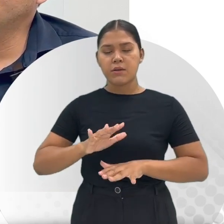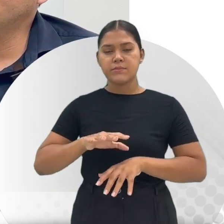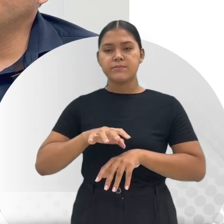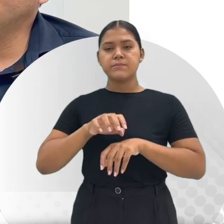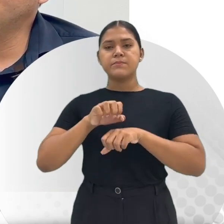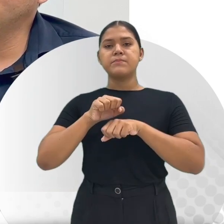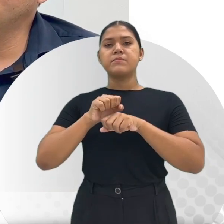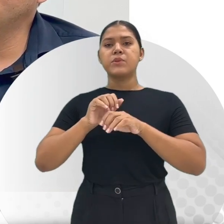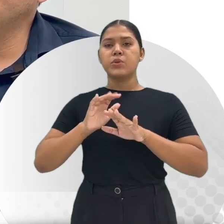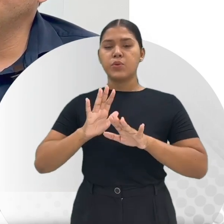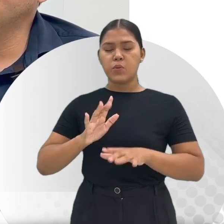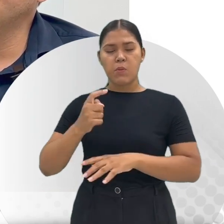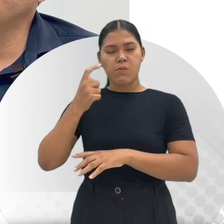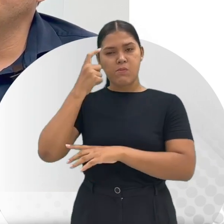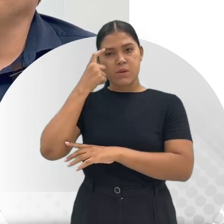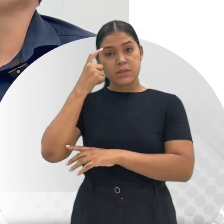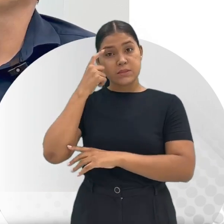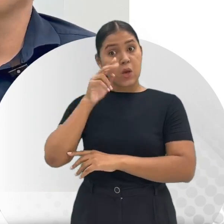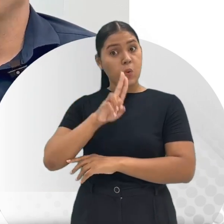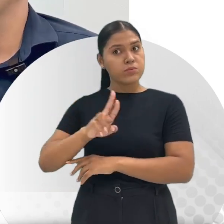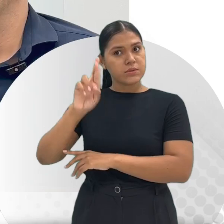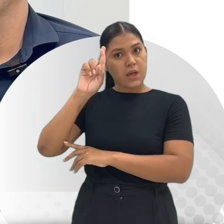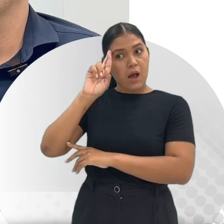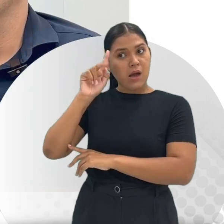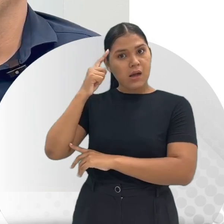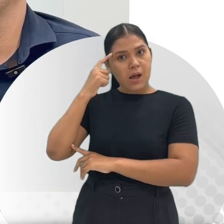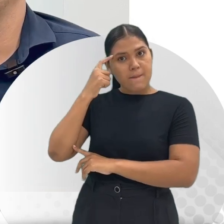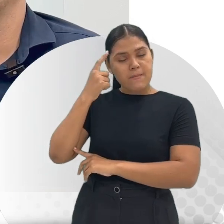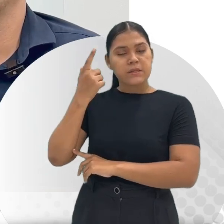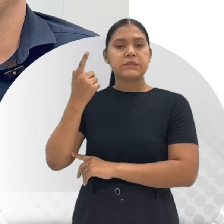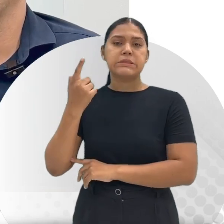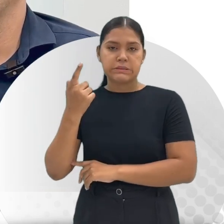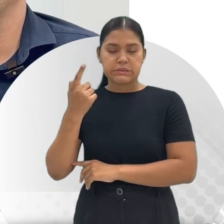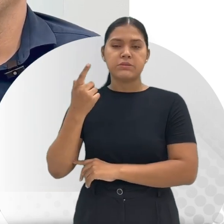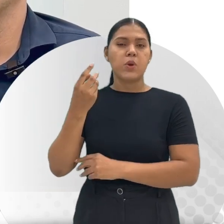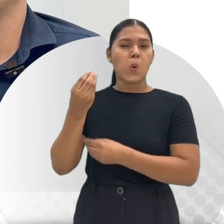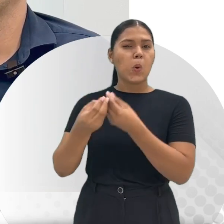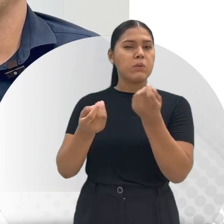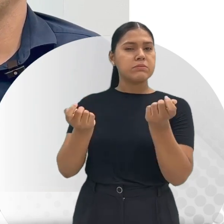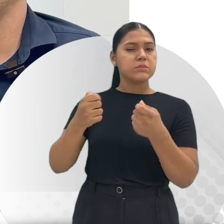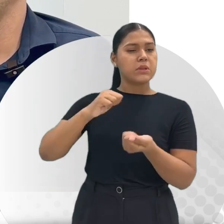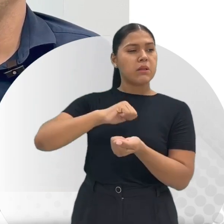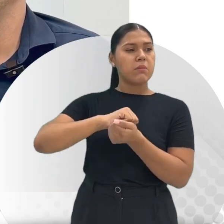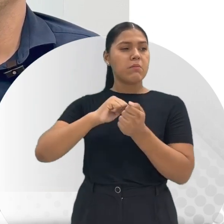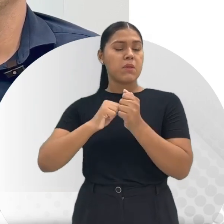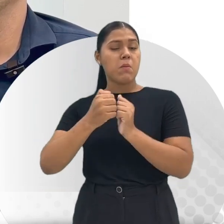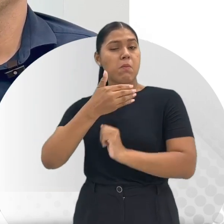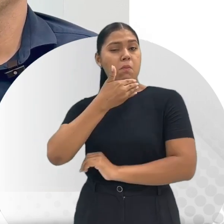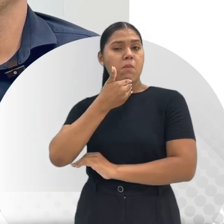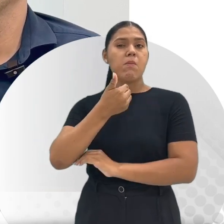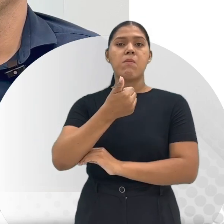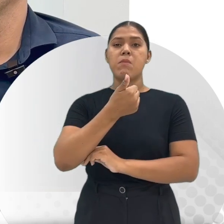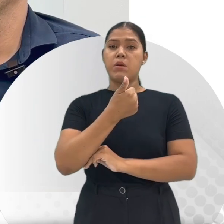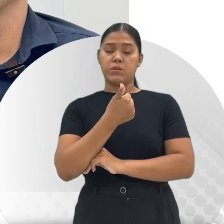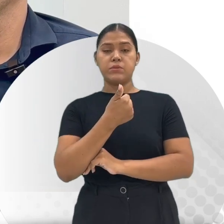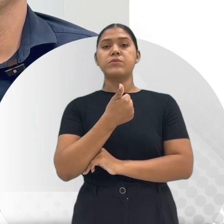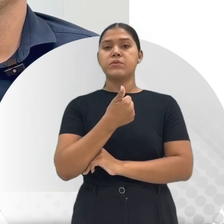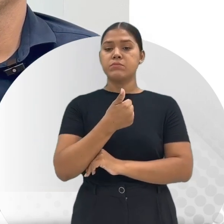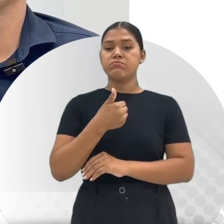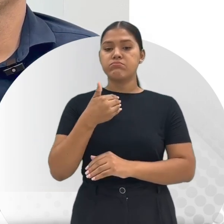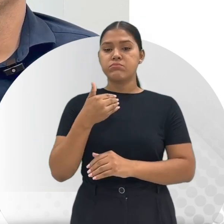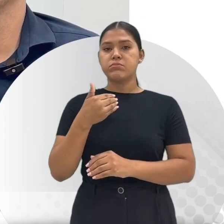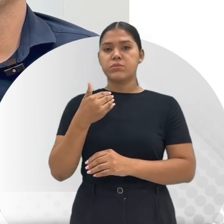mais racional, para ver o que a gente pode fazer para minimizar os processos